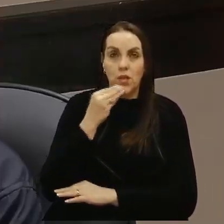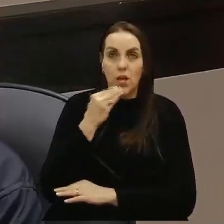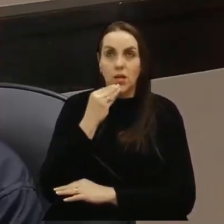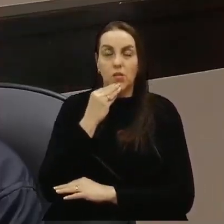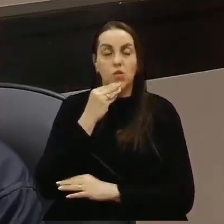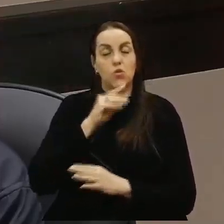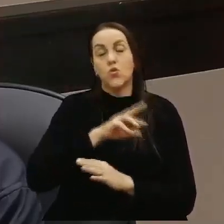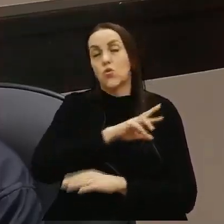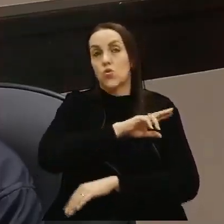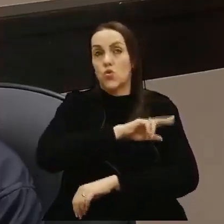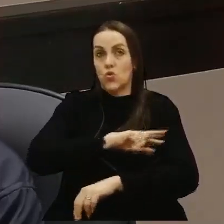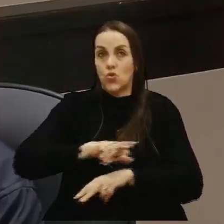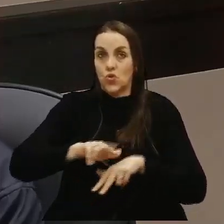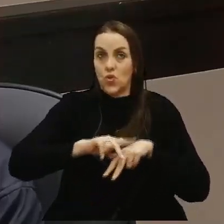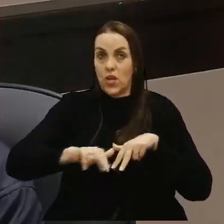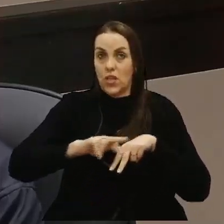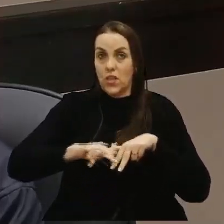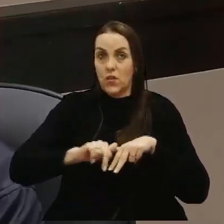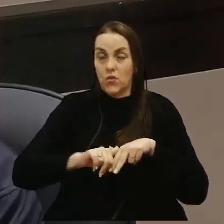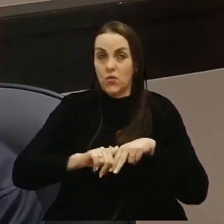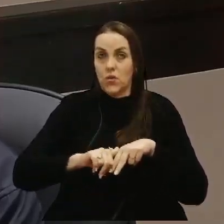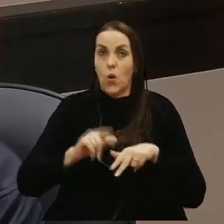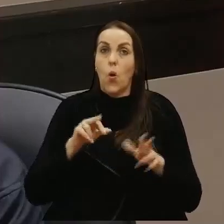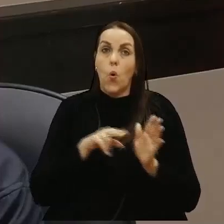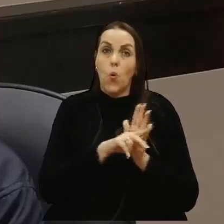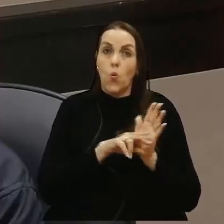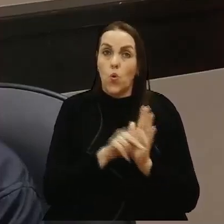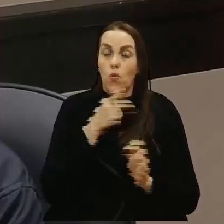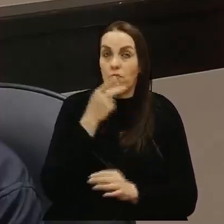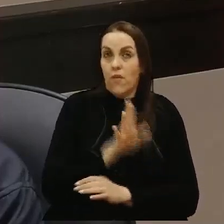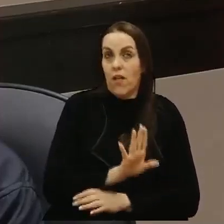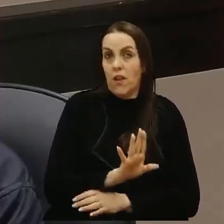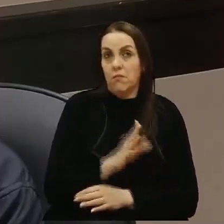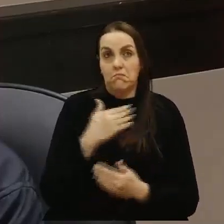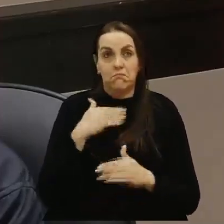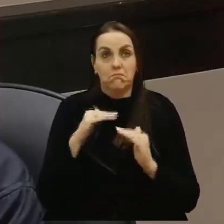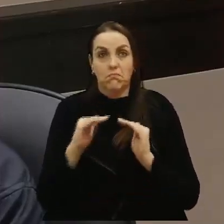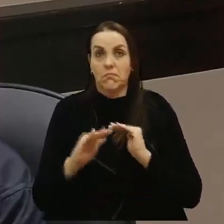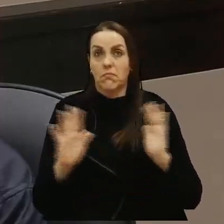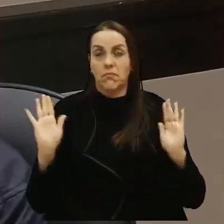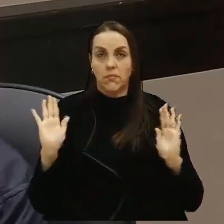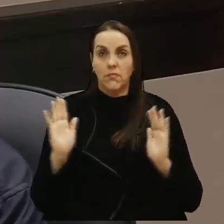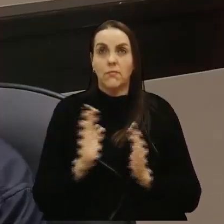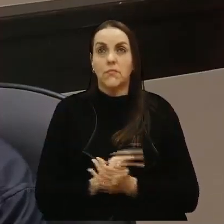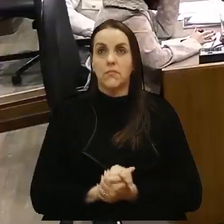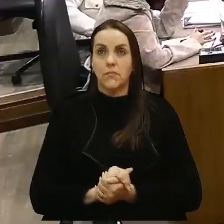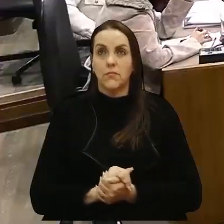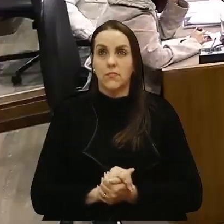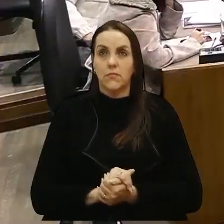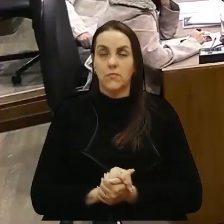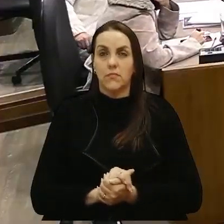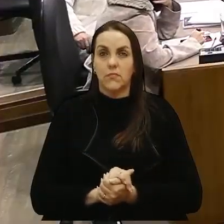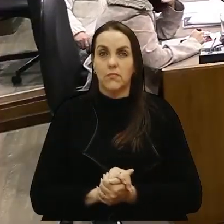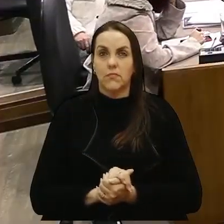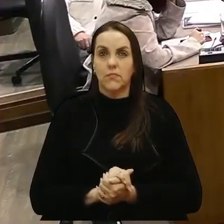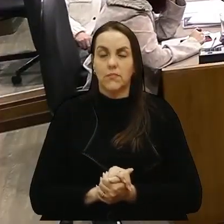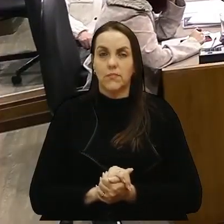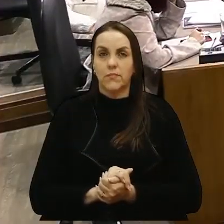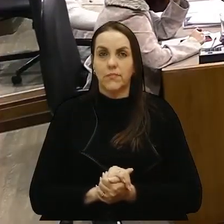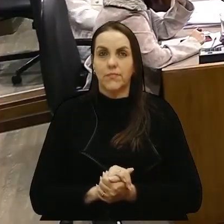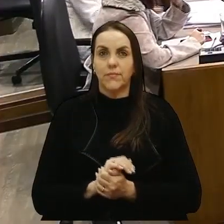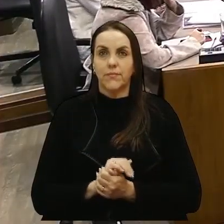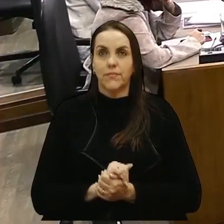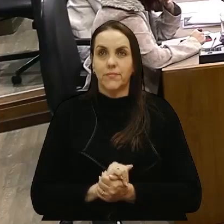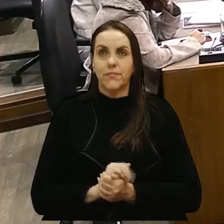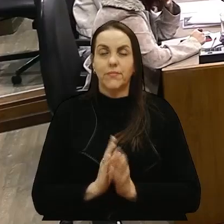de eu não concordar. A definição está errada. Aqui, Questão de ordem, senhor presidente, artigo 136. Por favor, colegas,